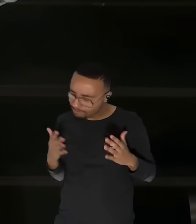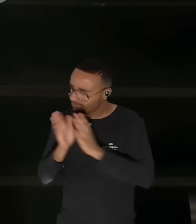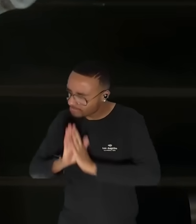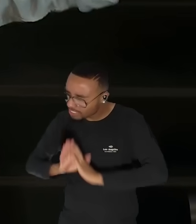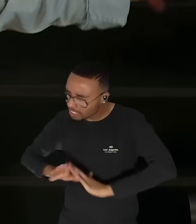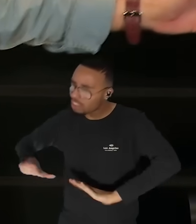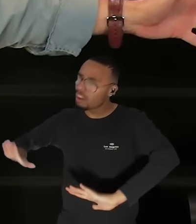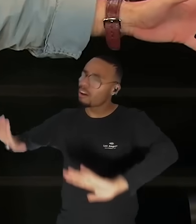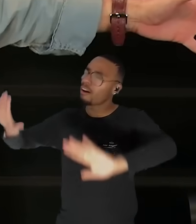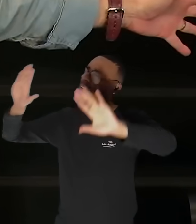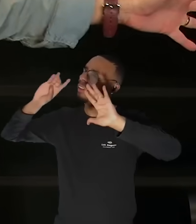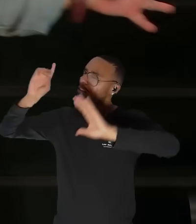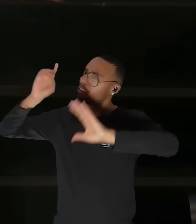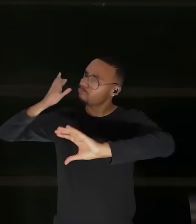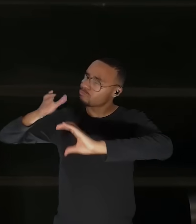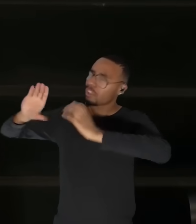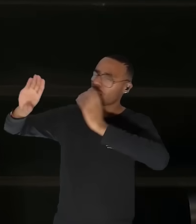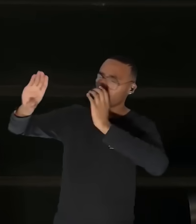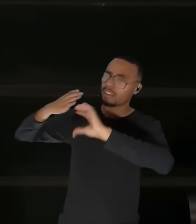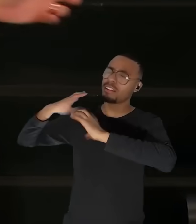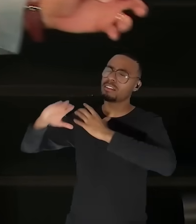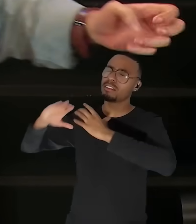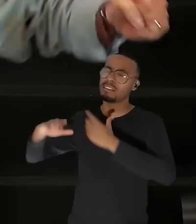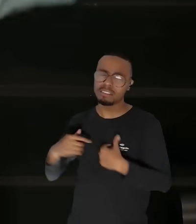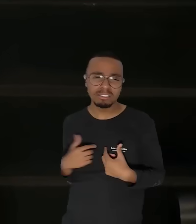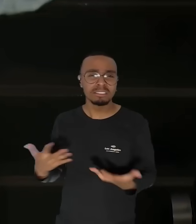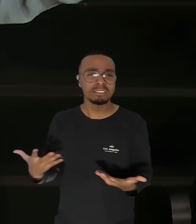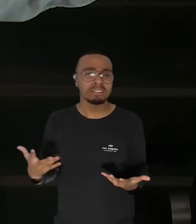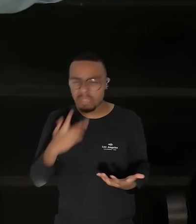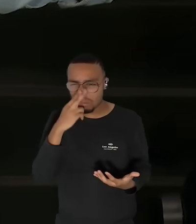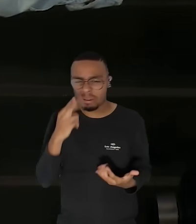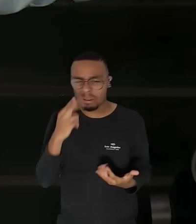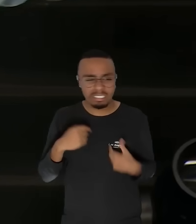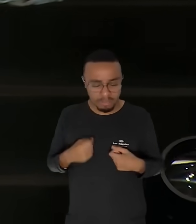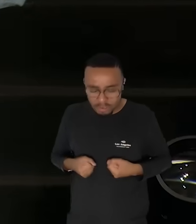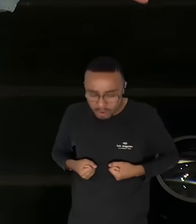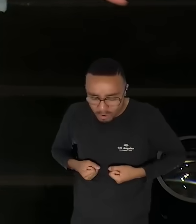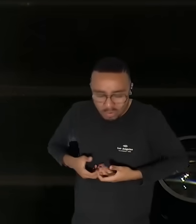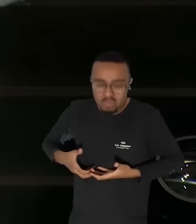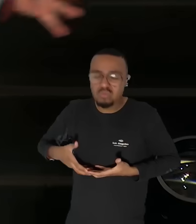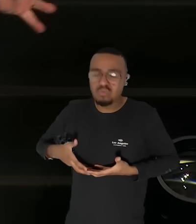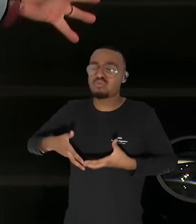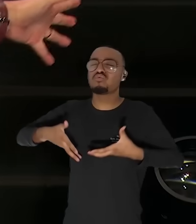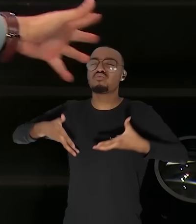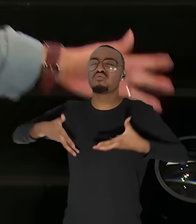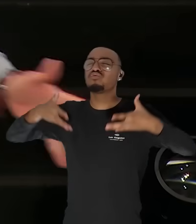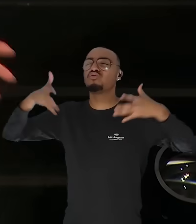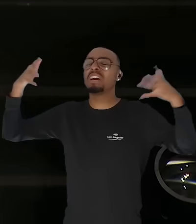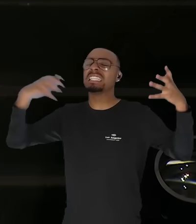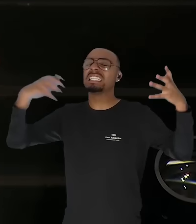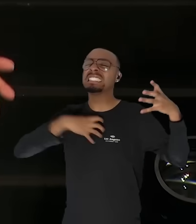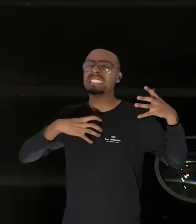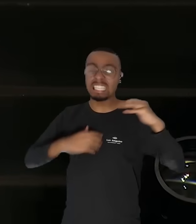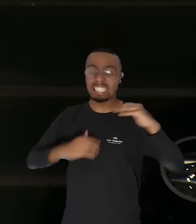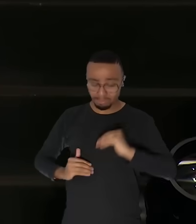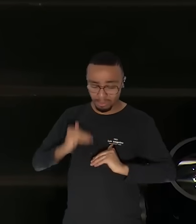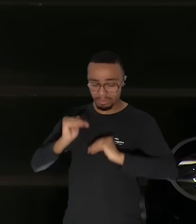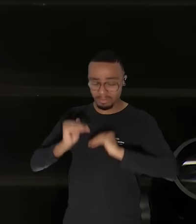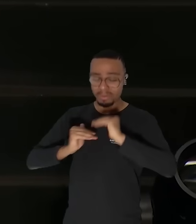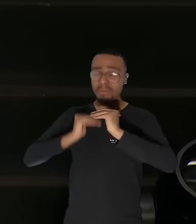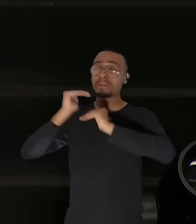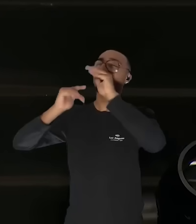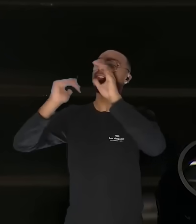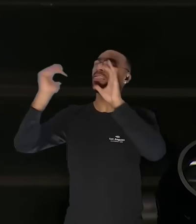começar a cantar, parece que o corpo, o espírito sai do corpo, parece que os problemas não existem, quando você se lança de verdade. Mas